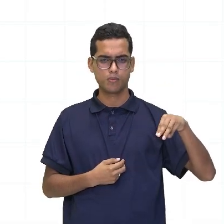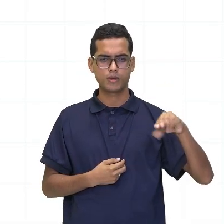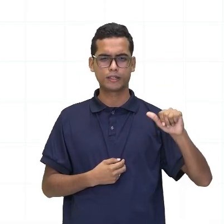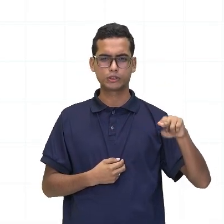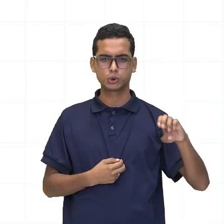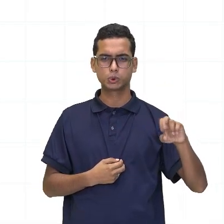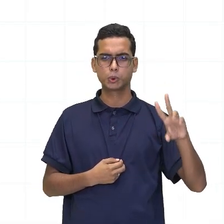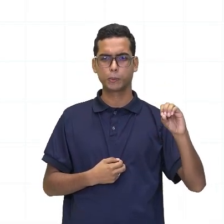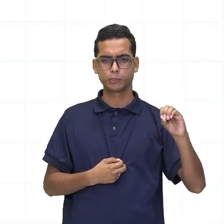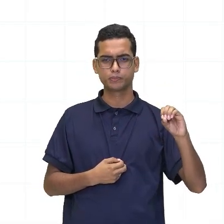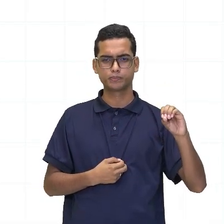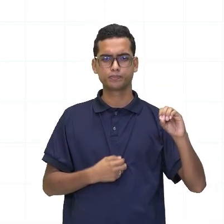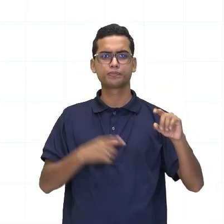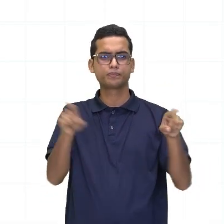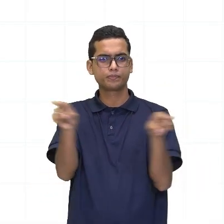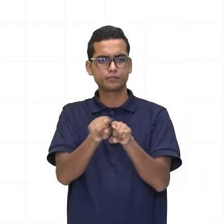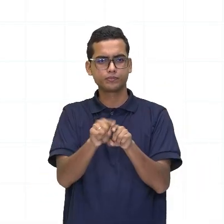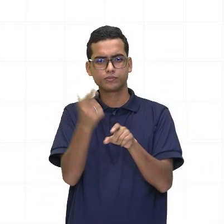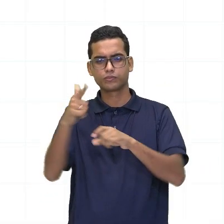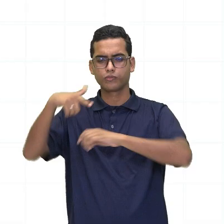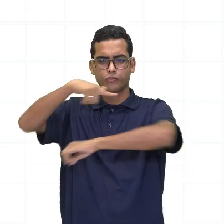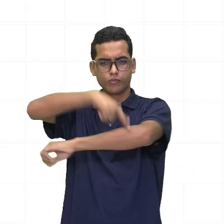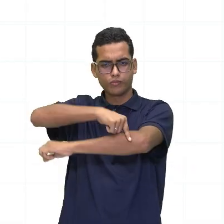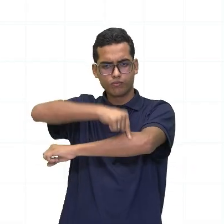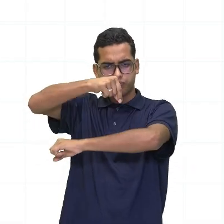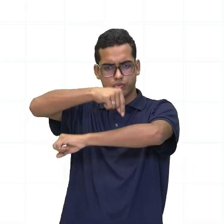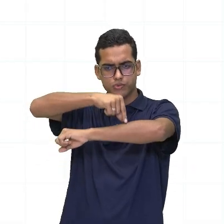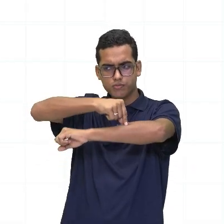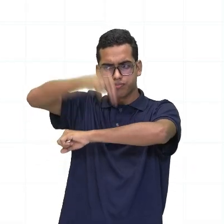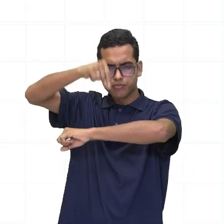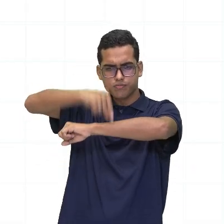carrapatos. Os carrapatos são parasitas, gente, que vão